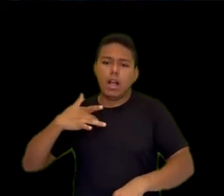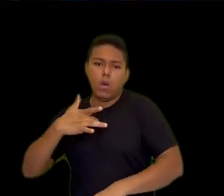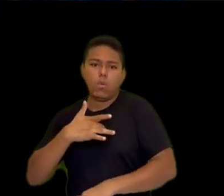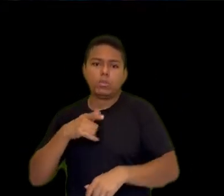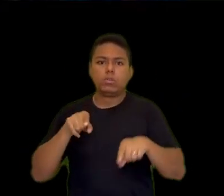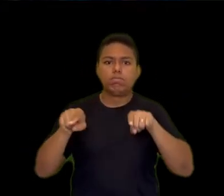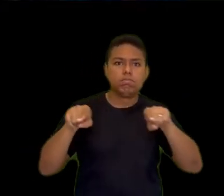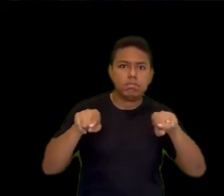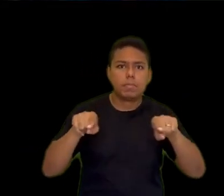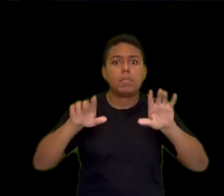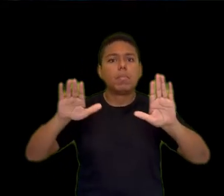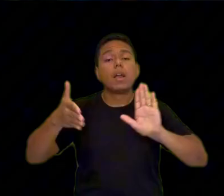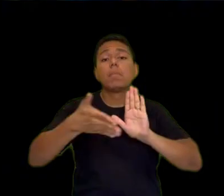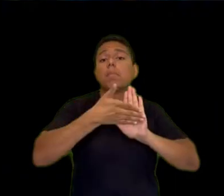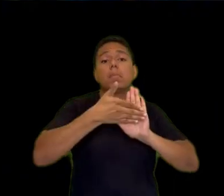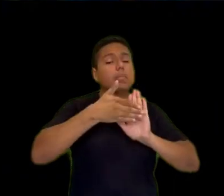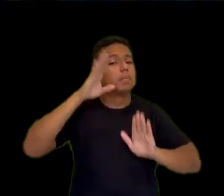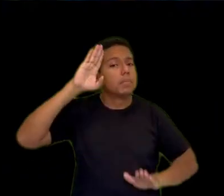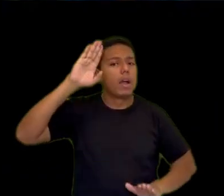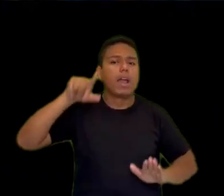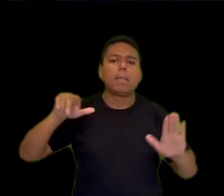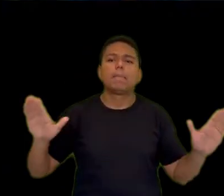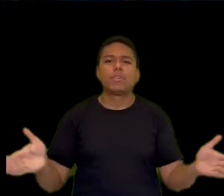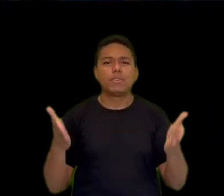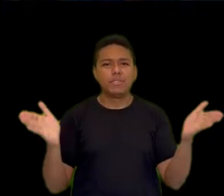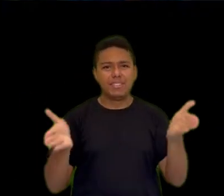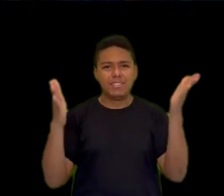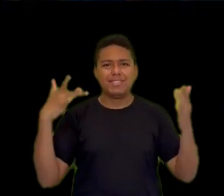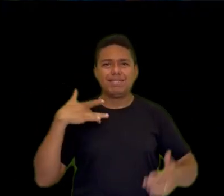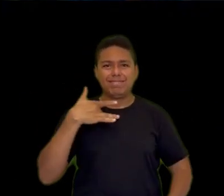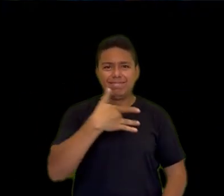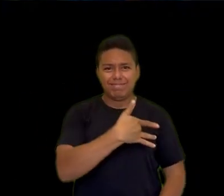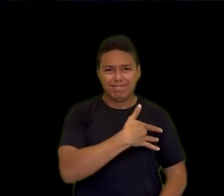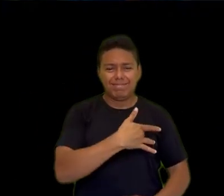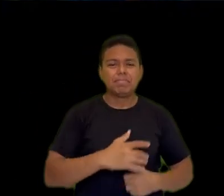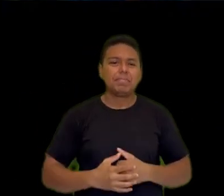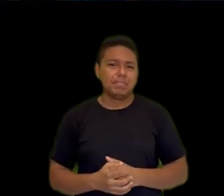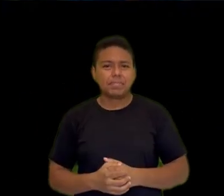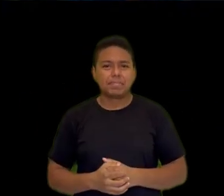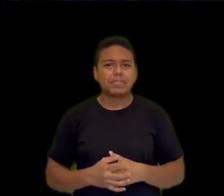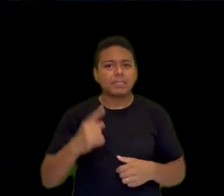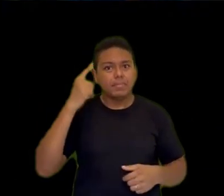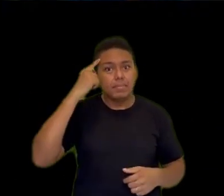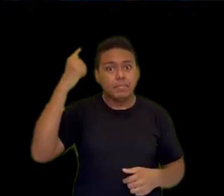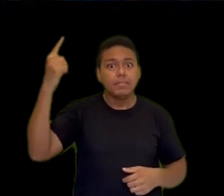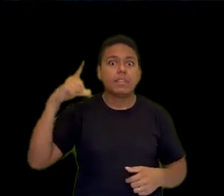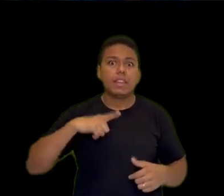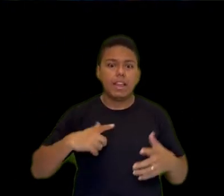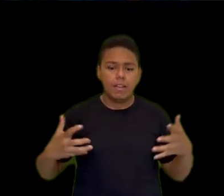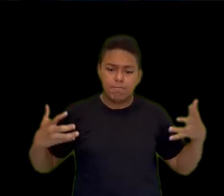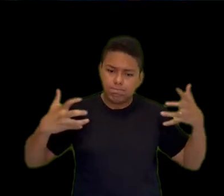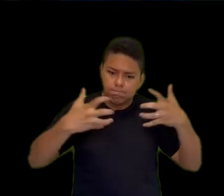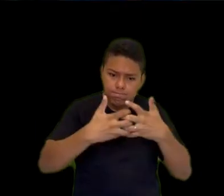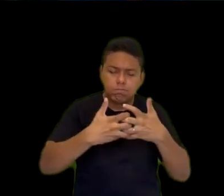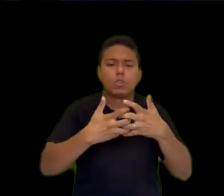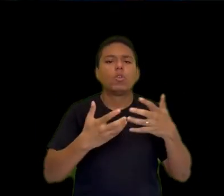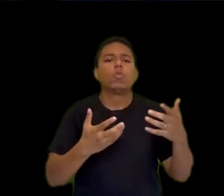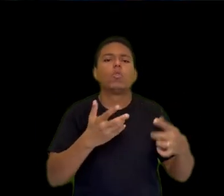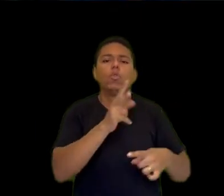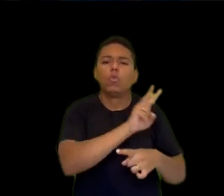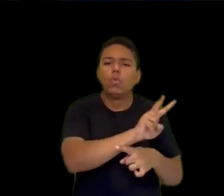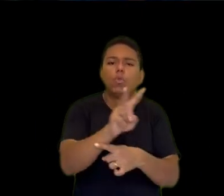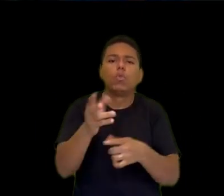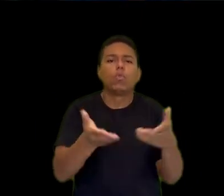Então, retomo falando que a integralidade do cuidado, ele passa pela vigilância sanitária. Quando a gente fala no cuidado